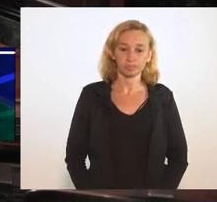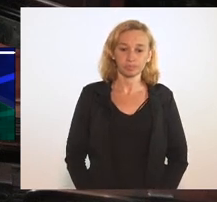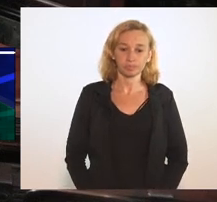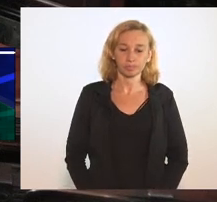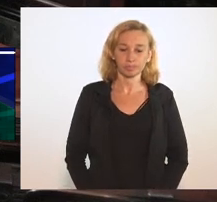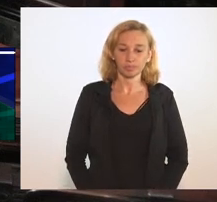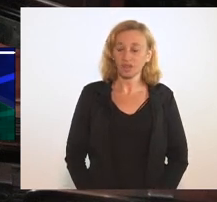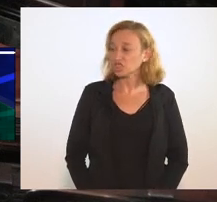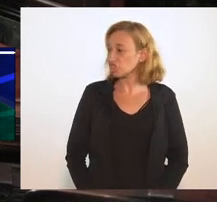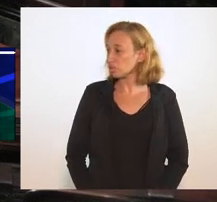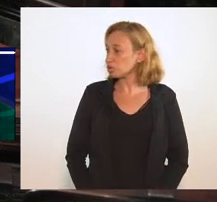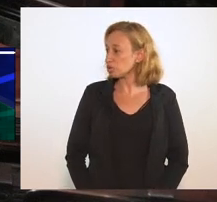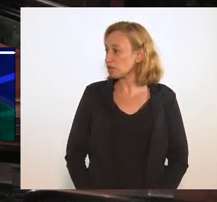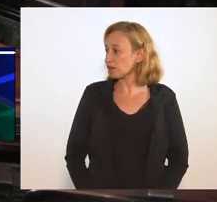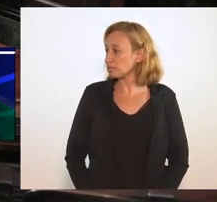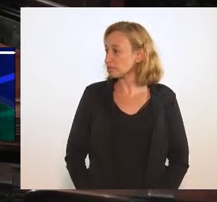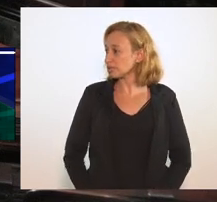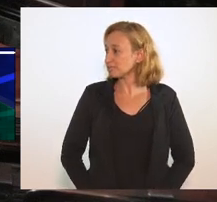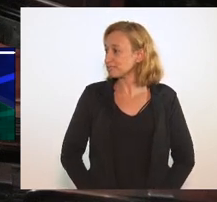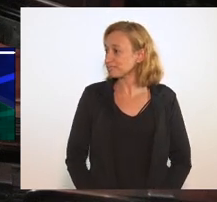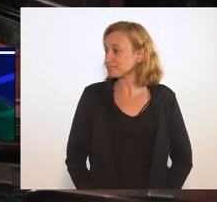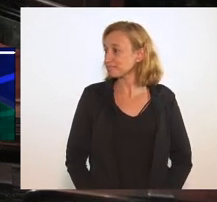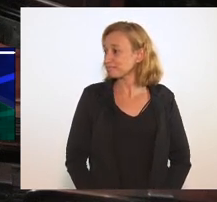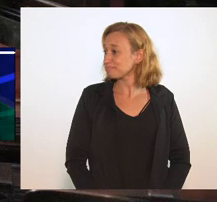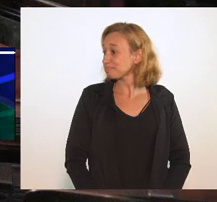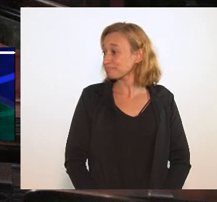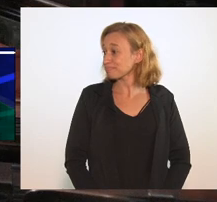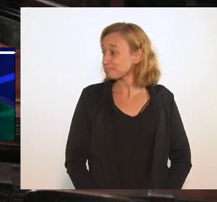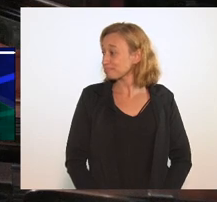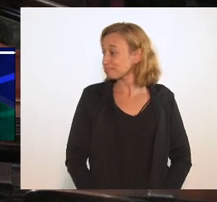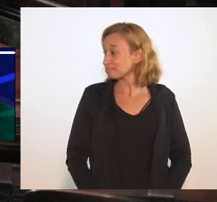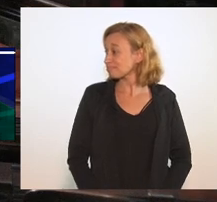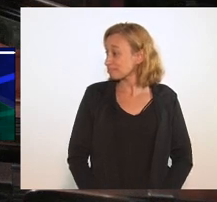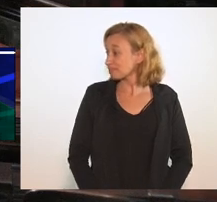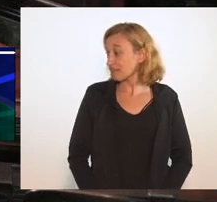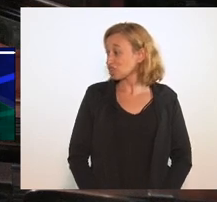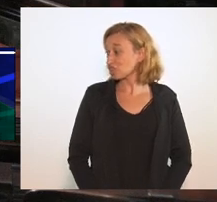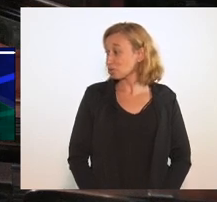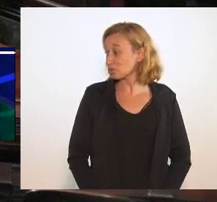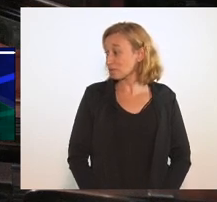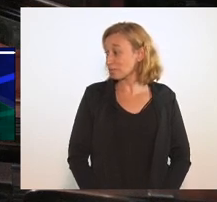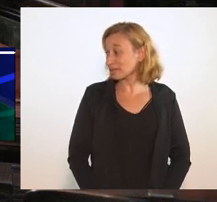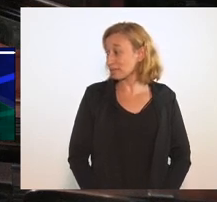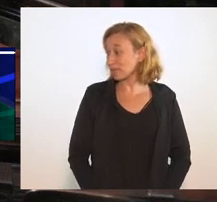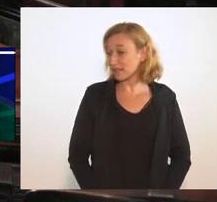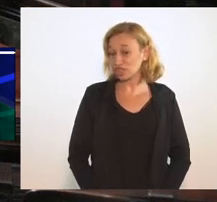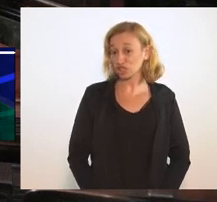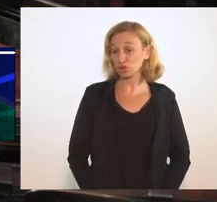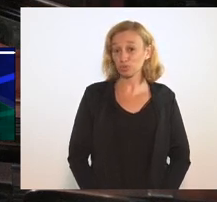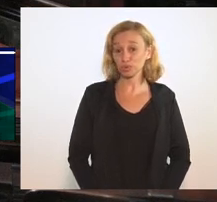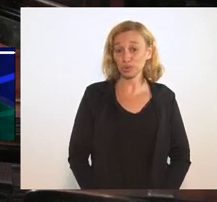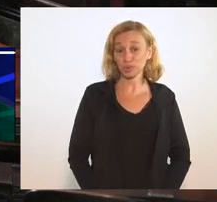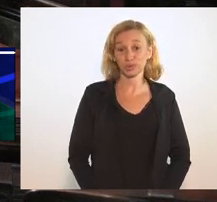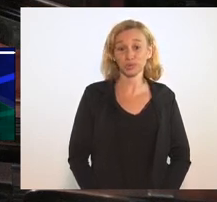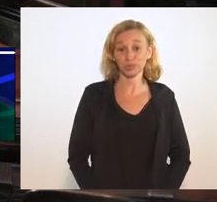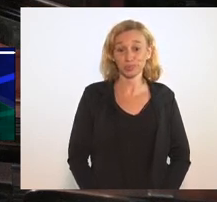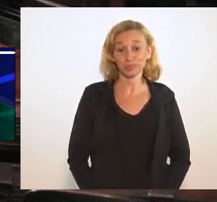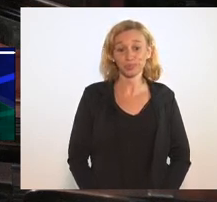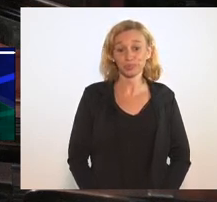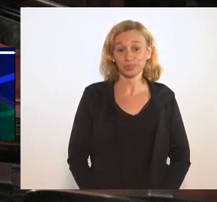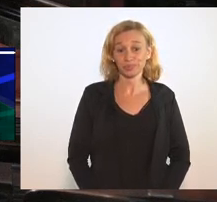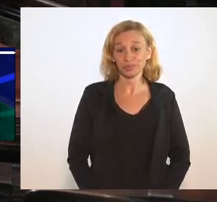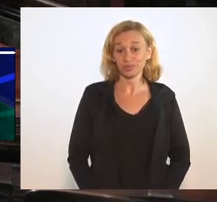manchas de segurança do dossiê mulher do ISP. Beleza. Vamos ler. De acordo com o número